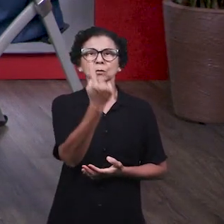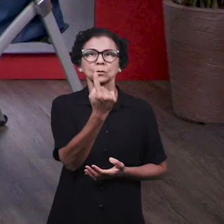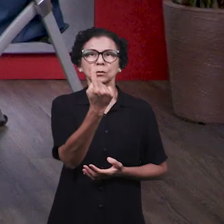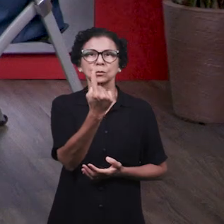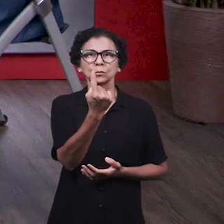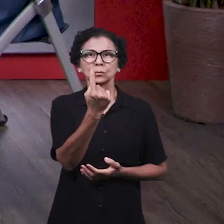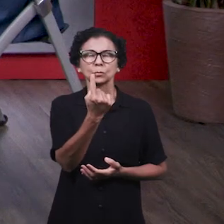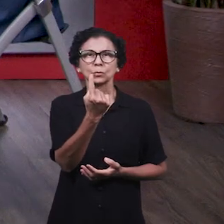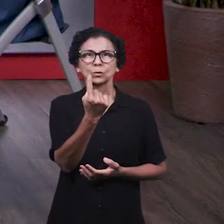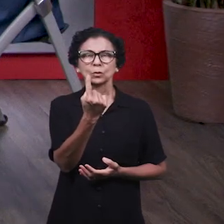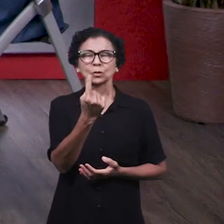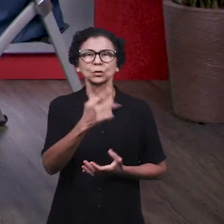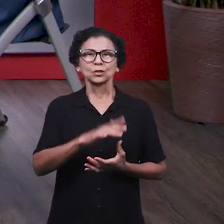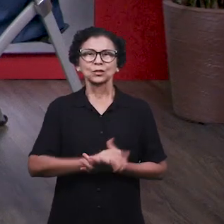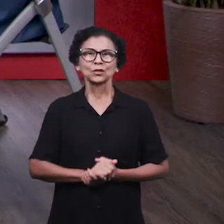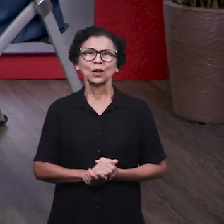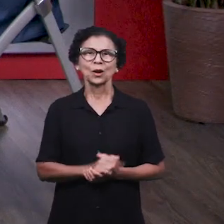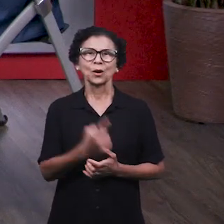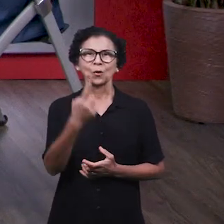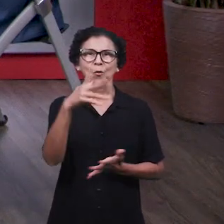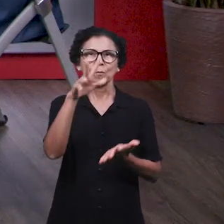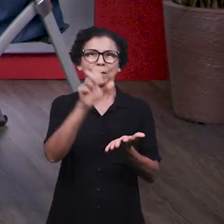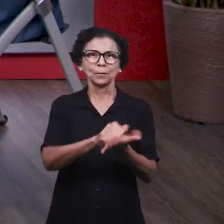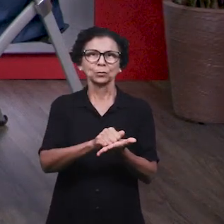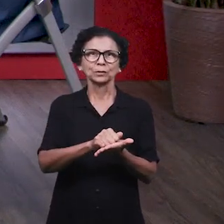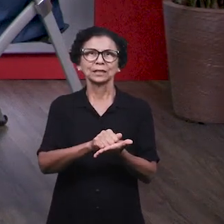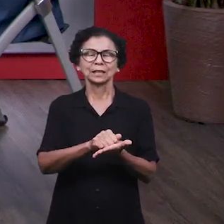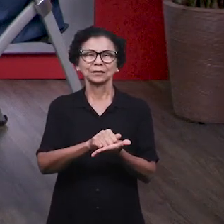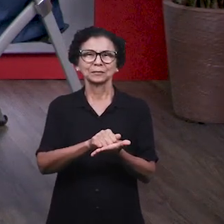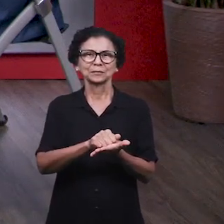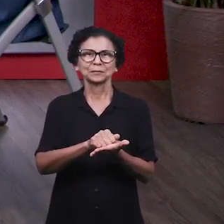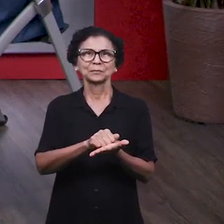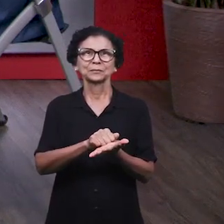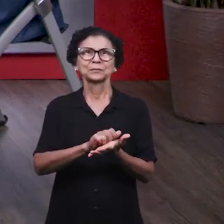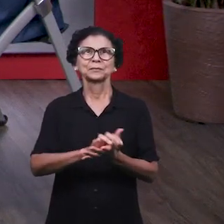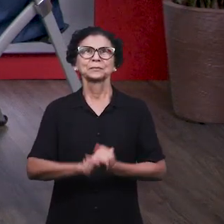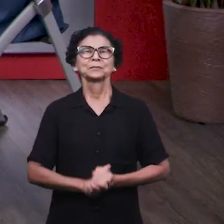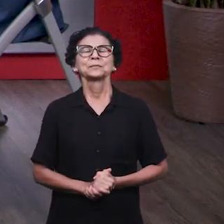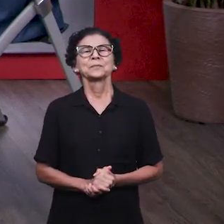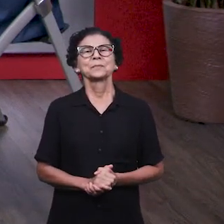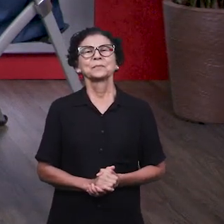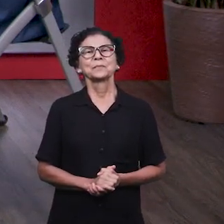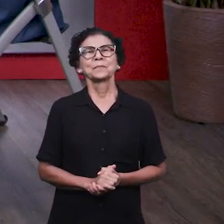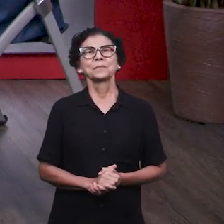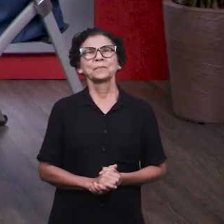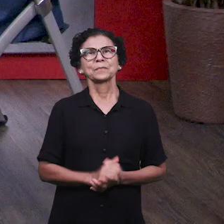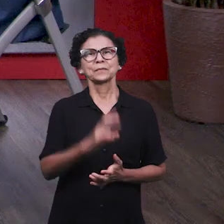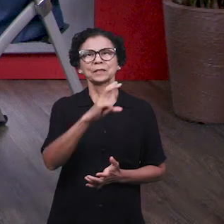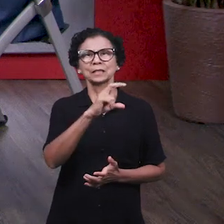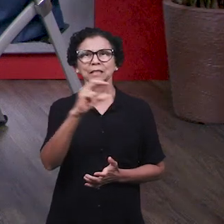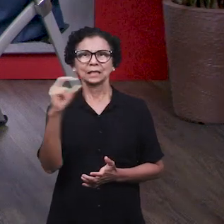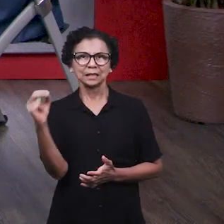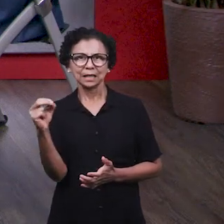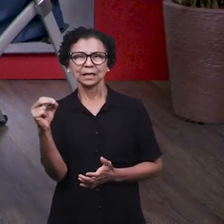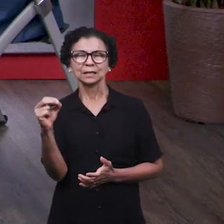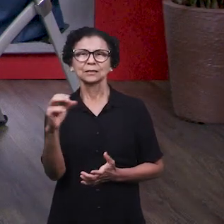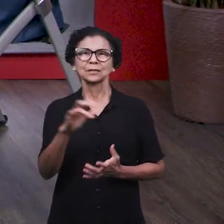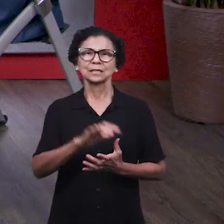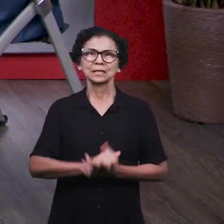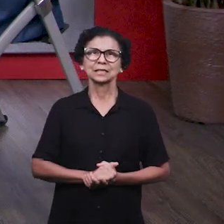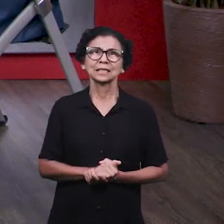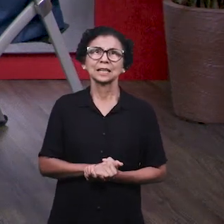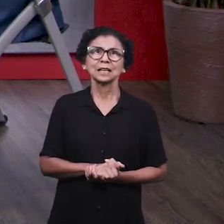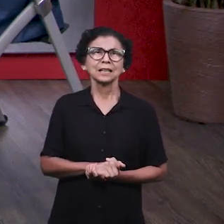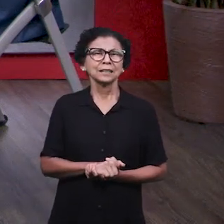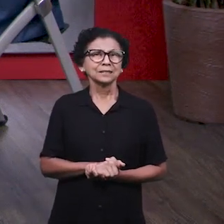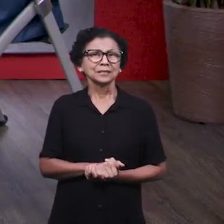que tinha de 500 pais e responsáveis no salão do júri. Depois, na segunda reunião, mais 500. Mas eu nunca